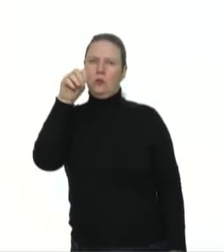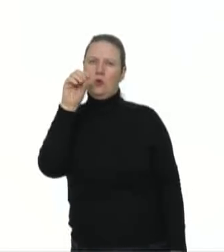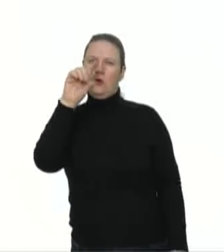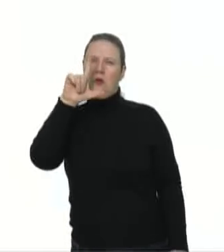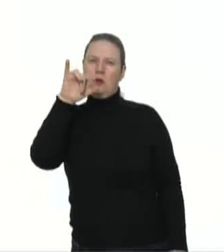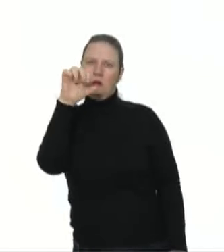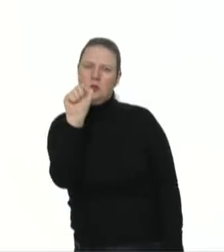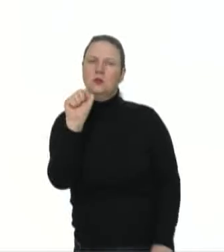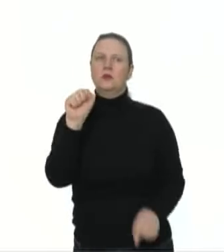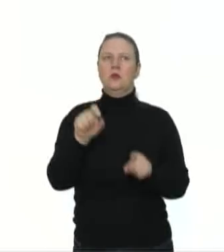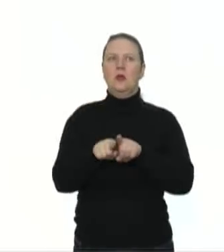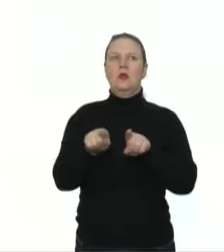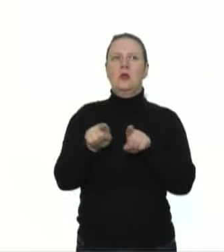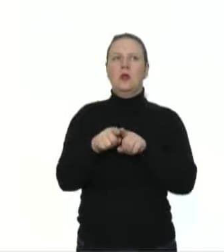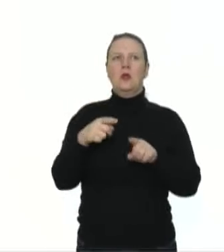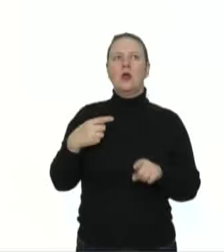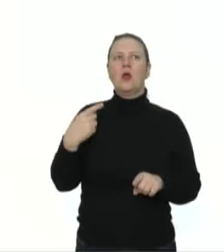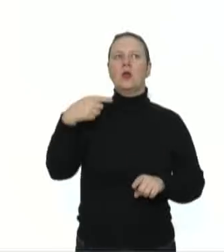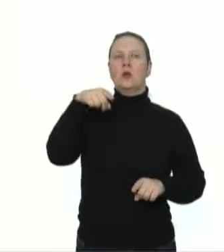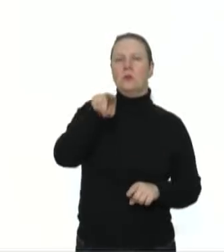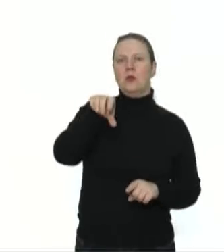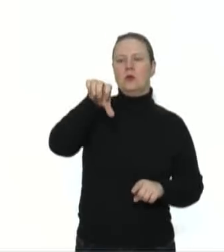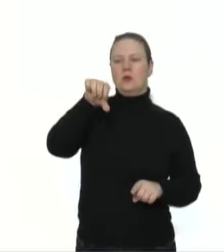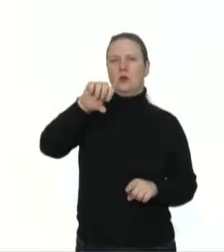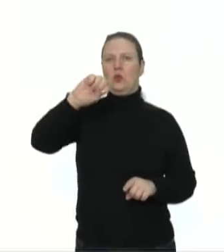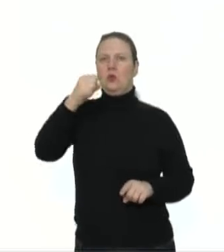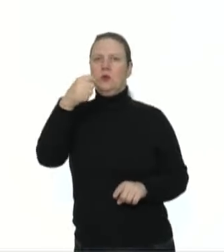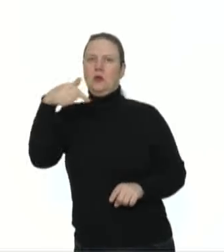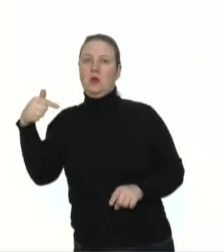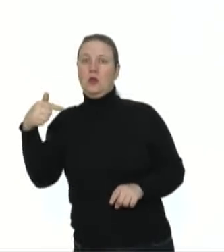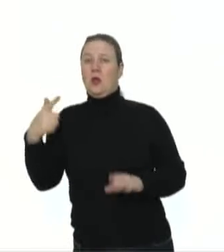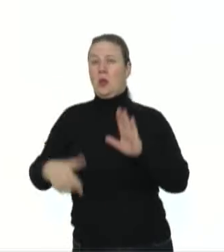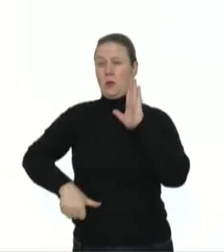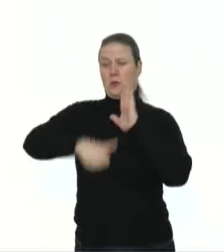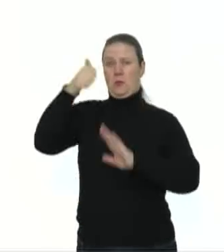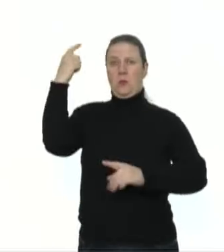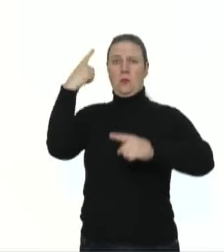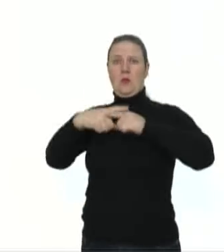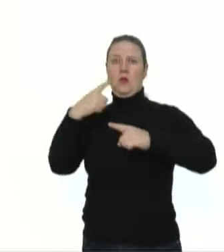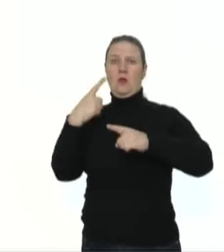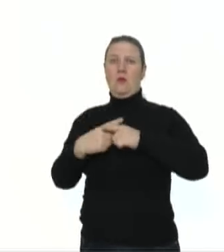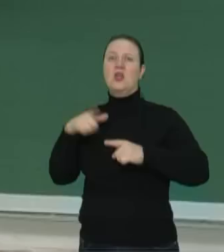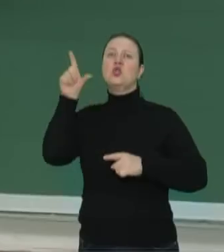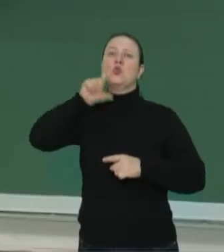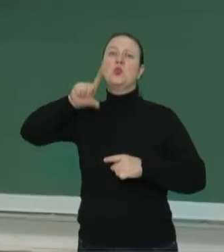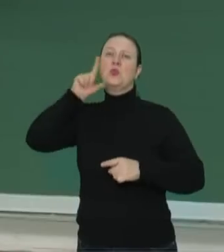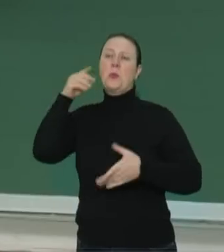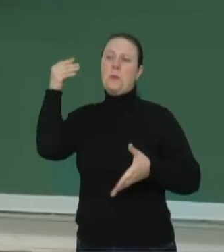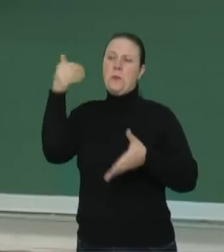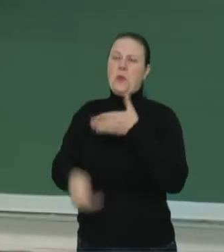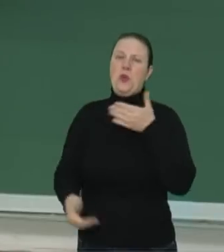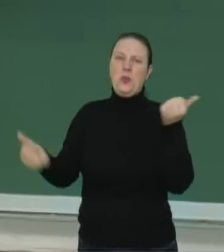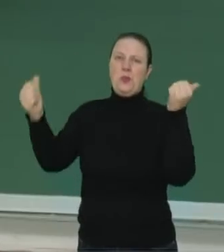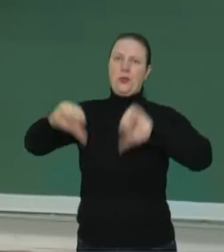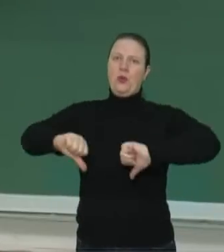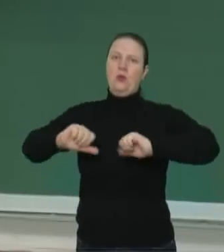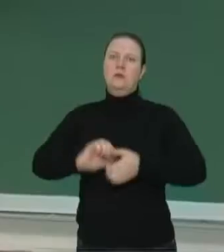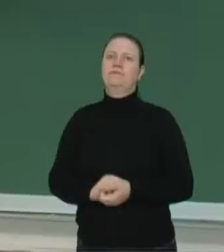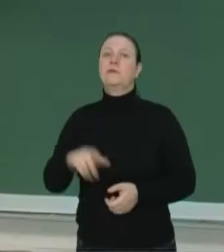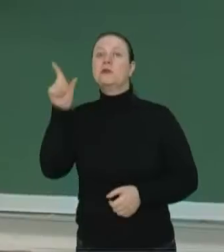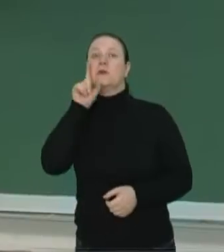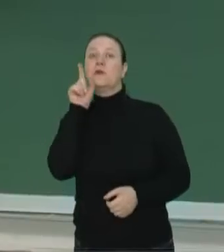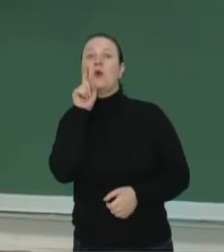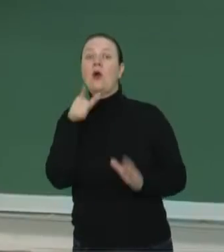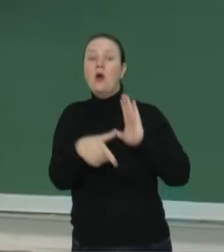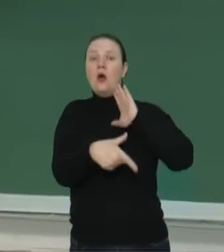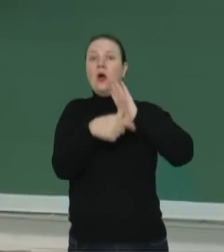1987. Essa foi a primeira derrota do time americano nos Estados Unidos. Antes disso, a seleção